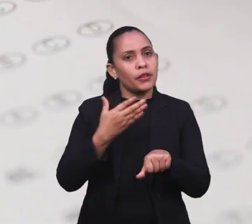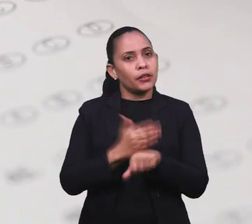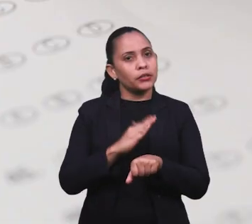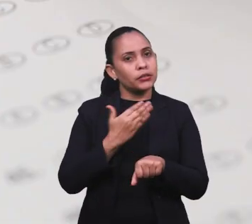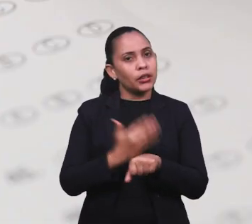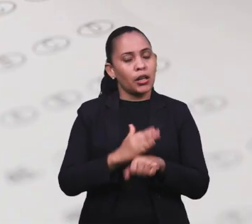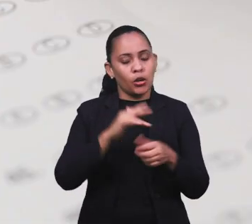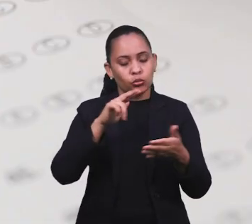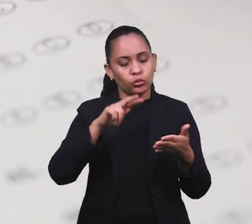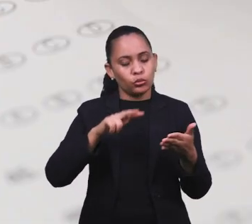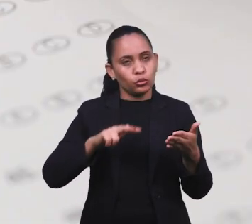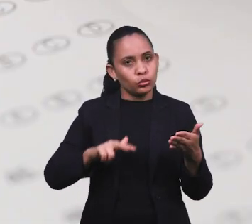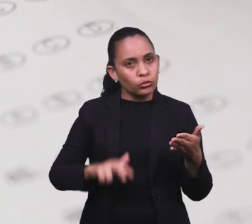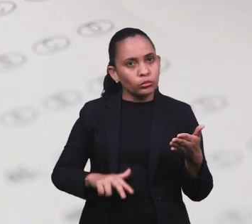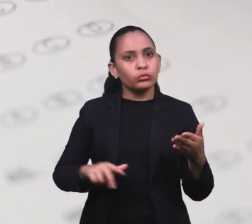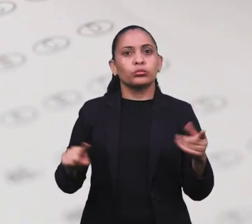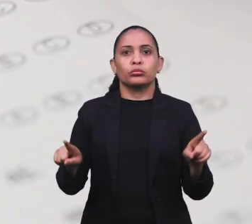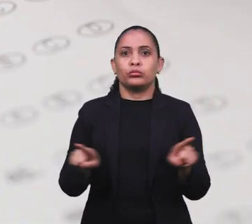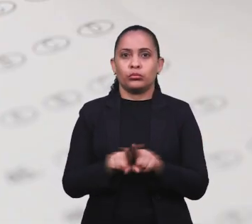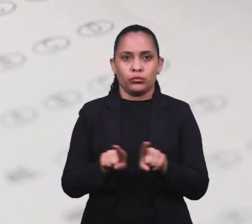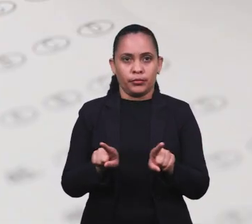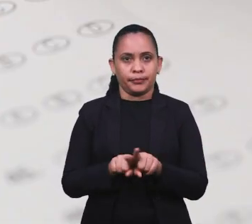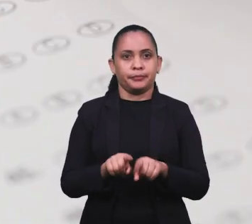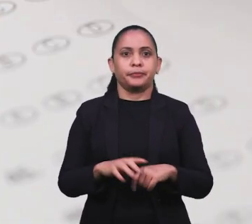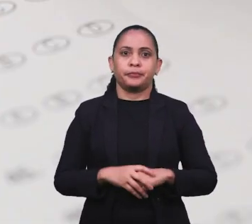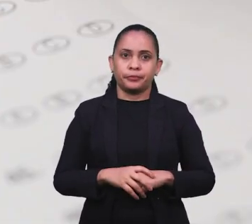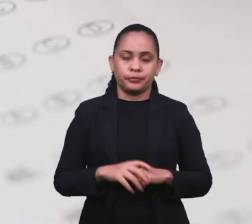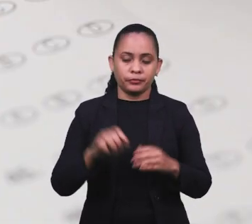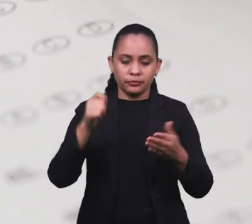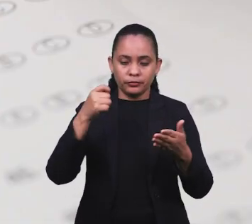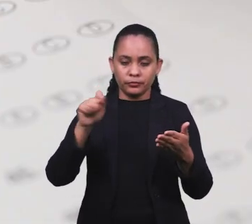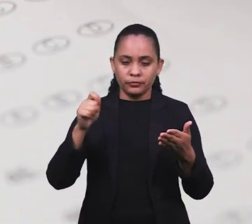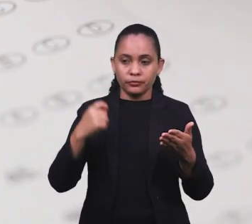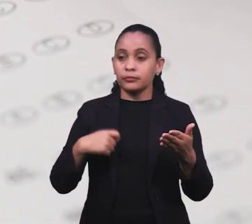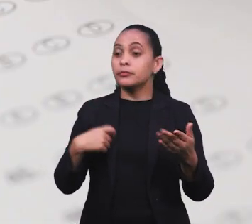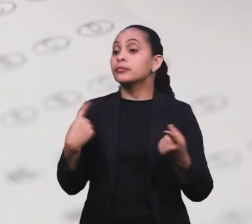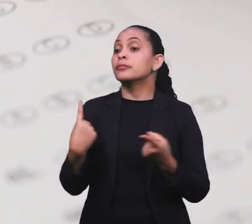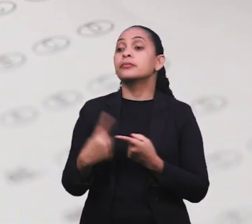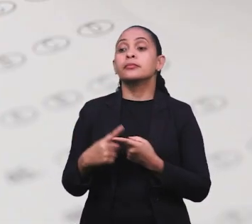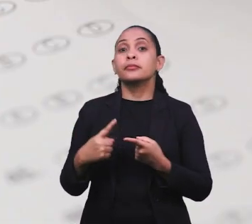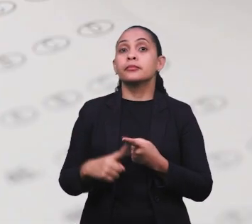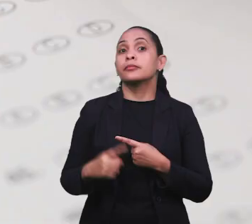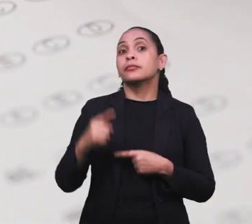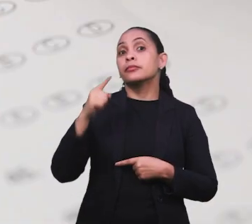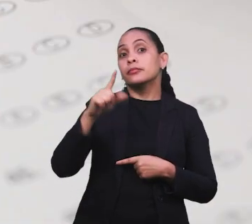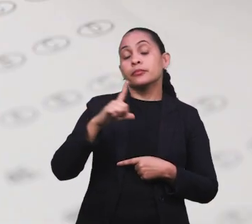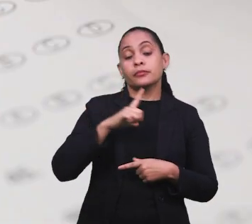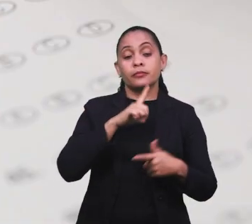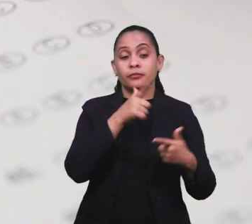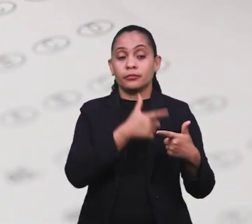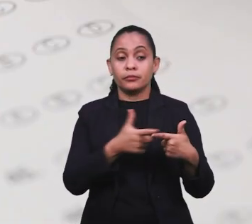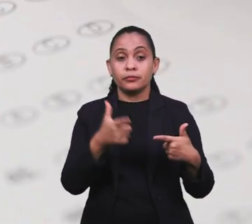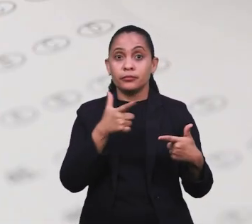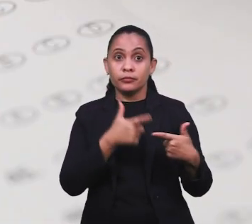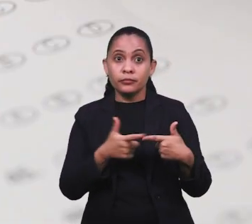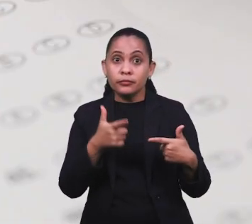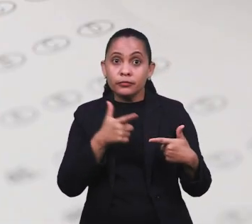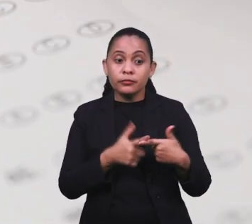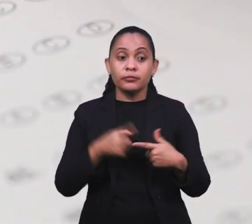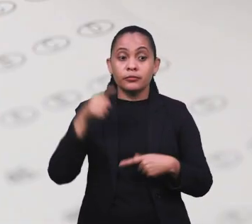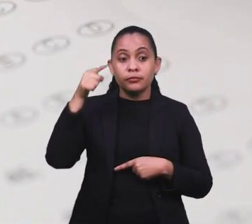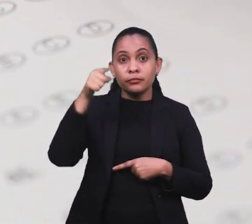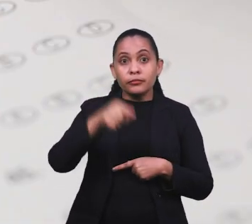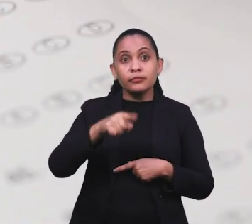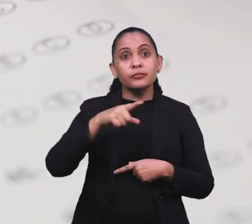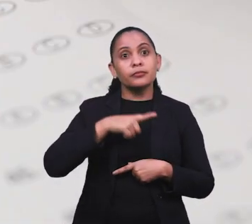você vai treinar a sua leitura resolvendo questões, tá certo? Porque você vai ter ali um problema,